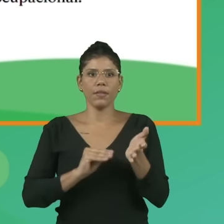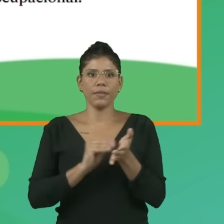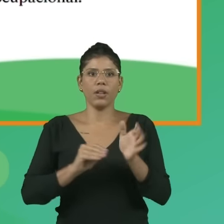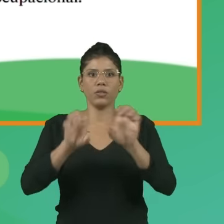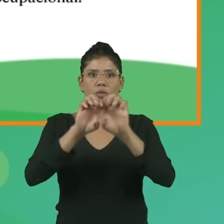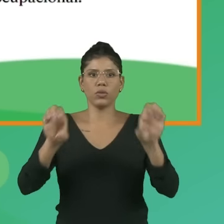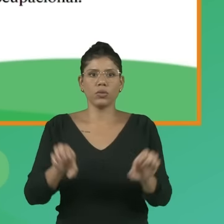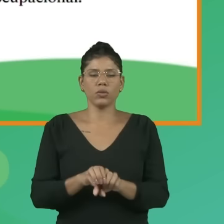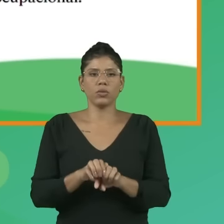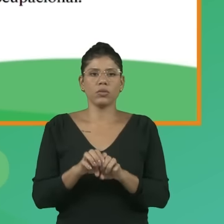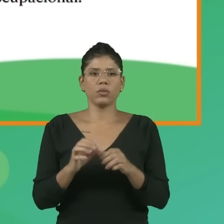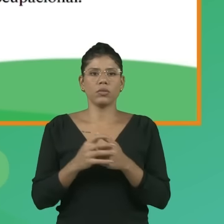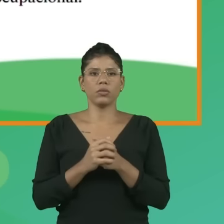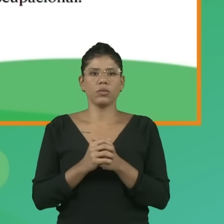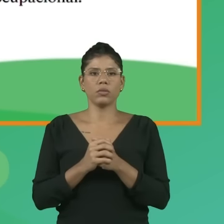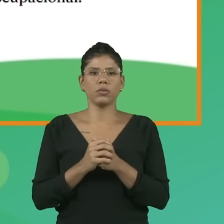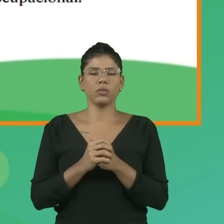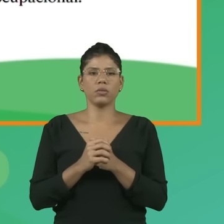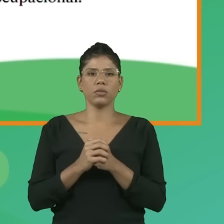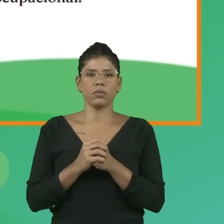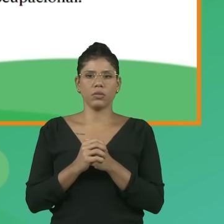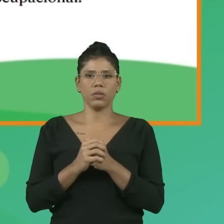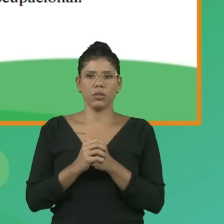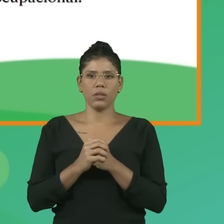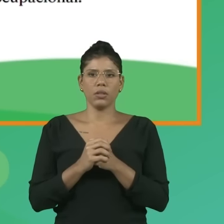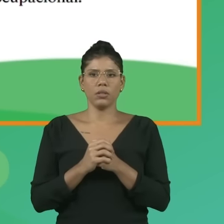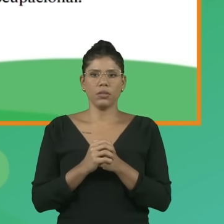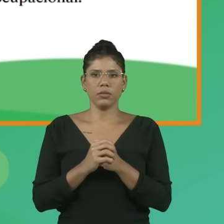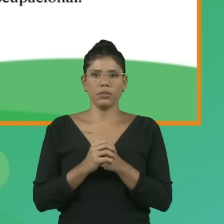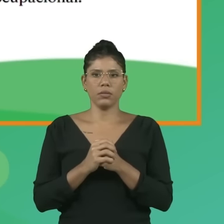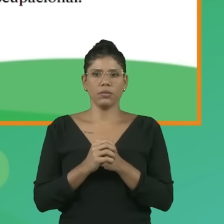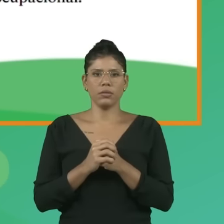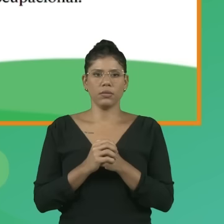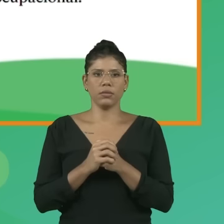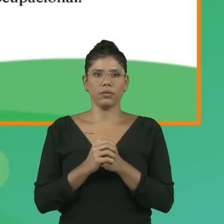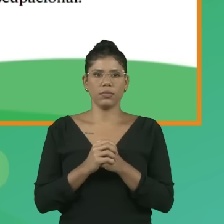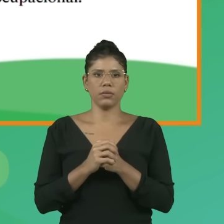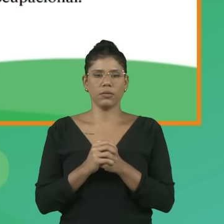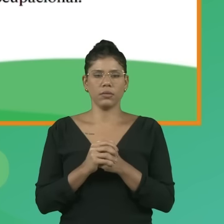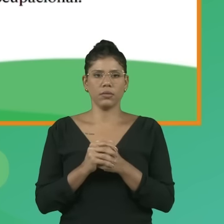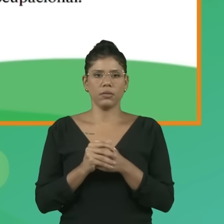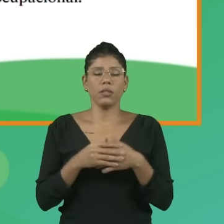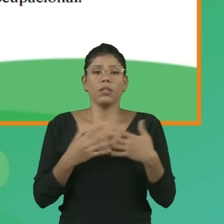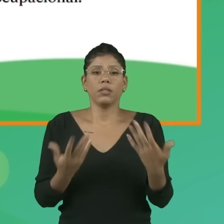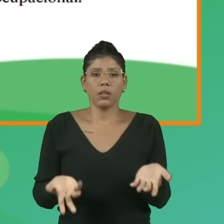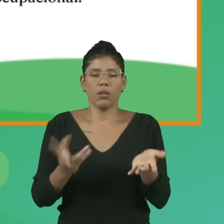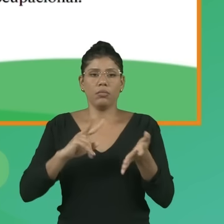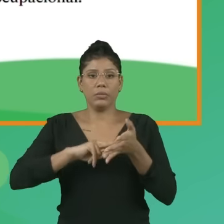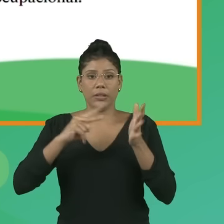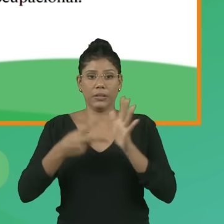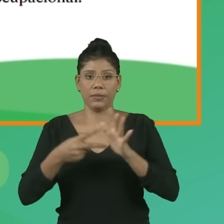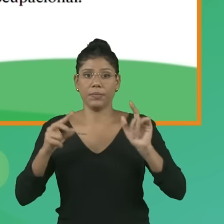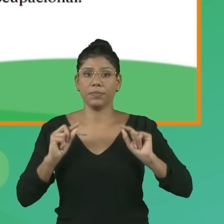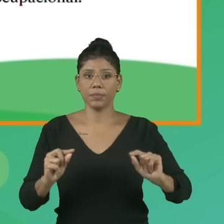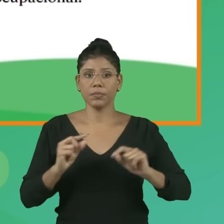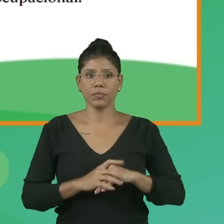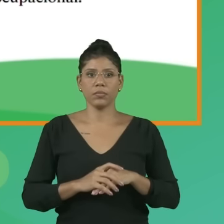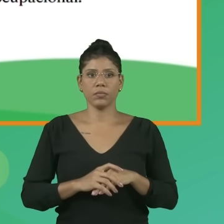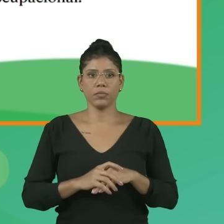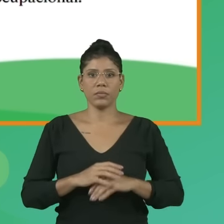patriarcal e das mudanças no perfil ocupacional. Certo? Então aqui, para essa questão, a letra